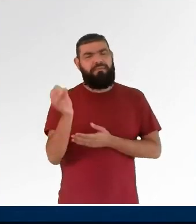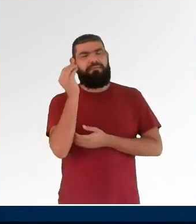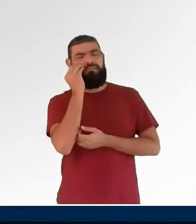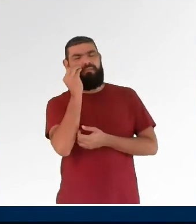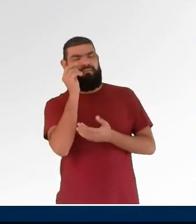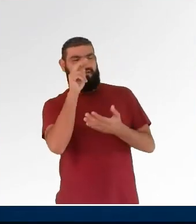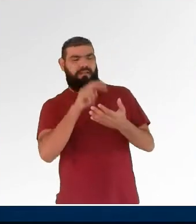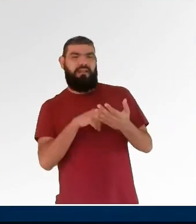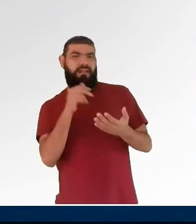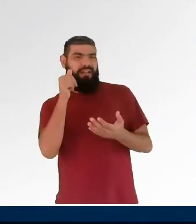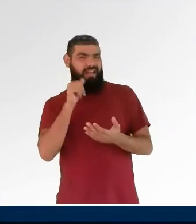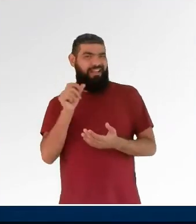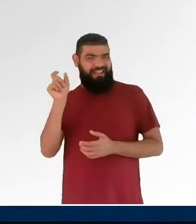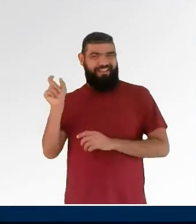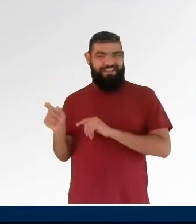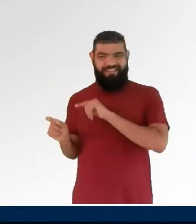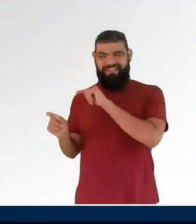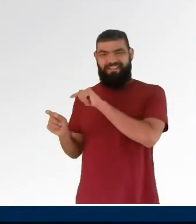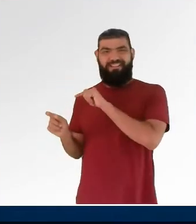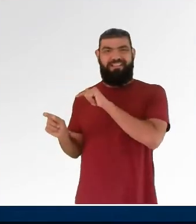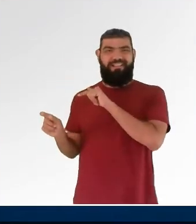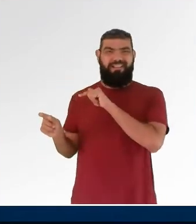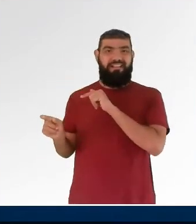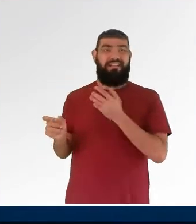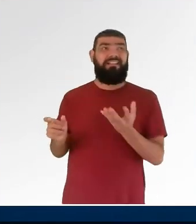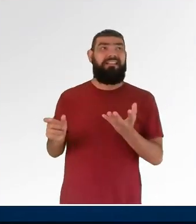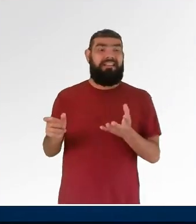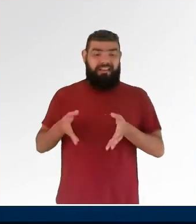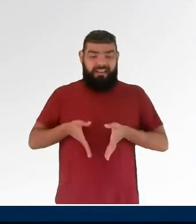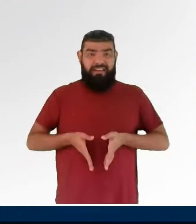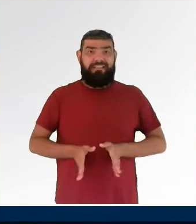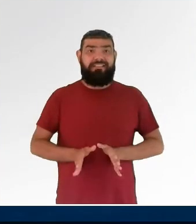personagem, ela queria ter nascido garoto.